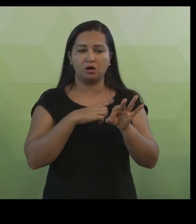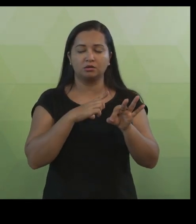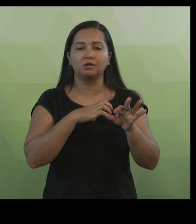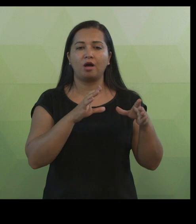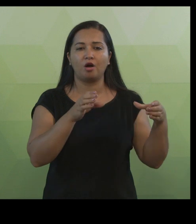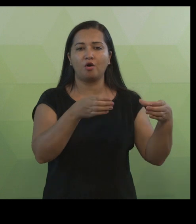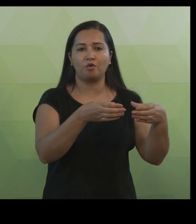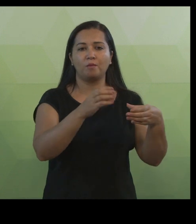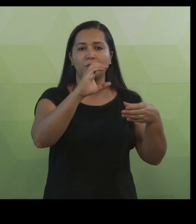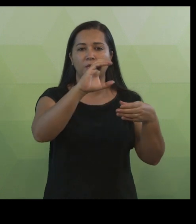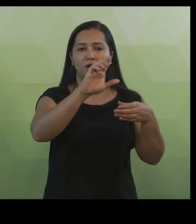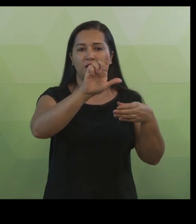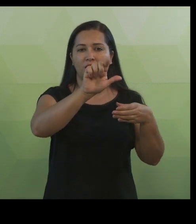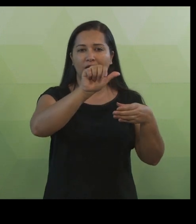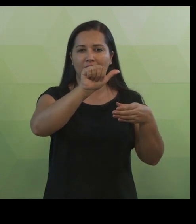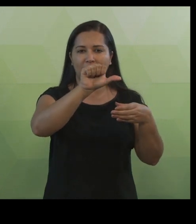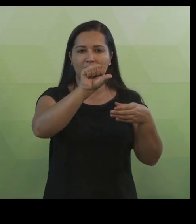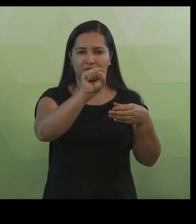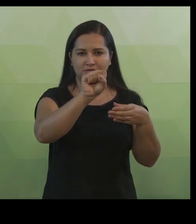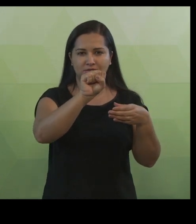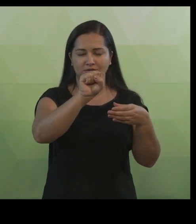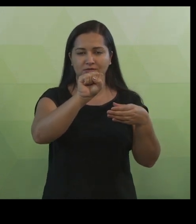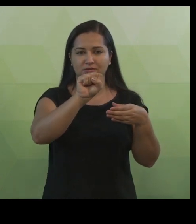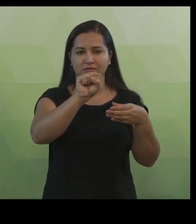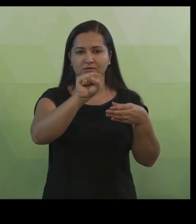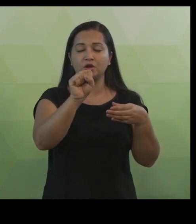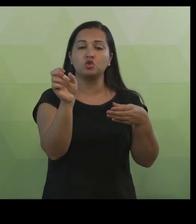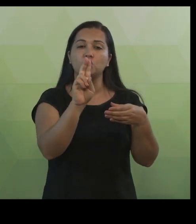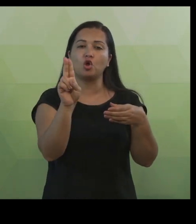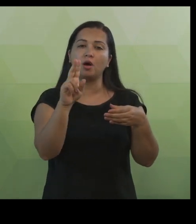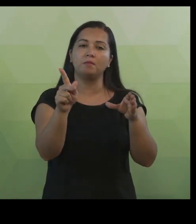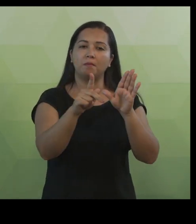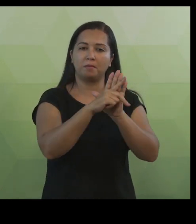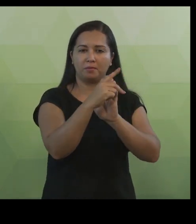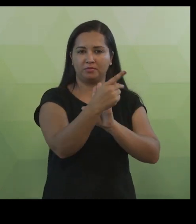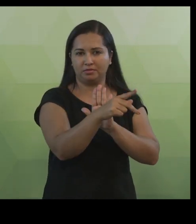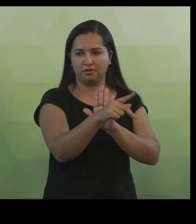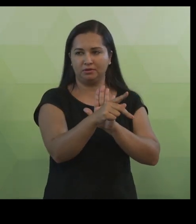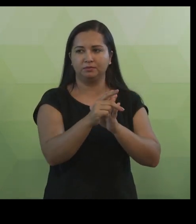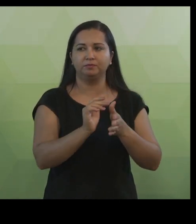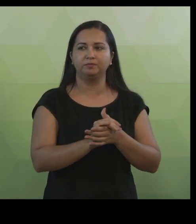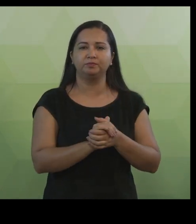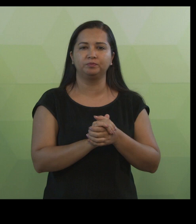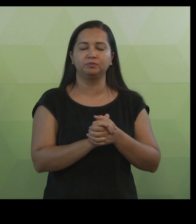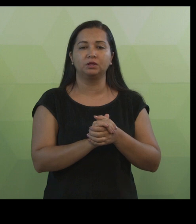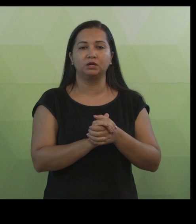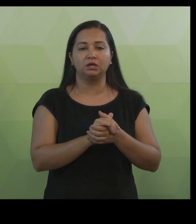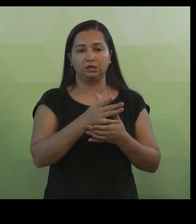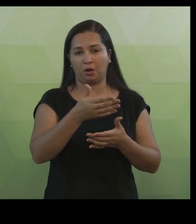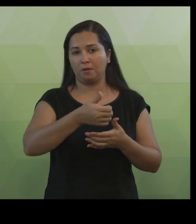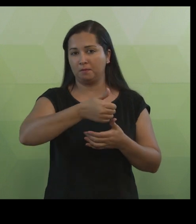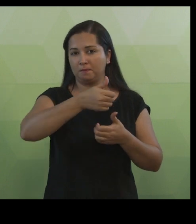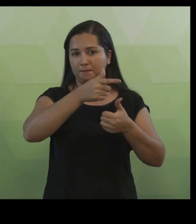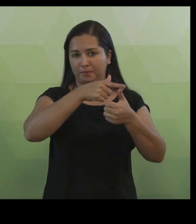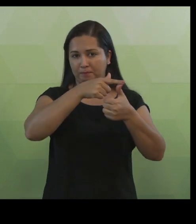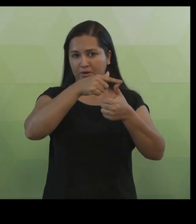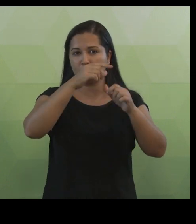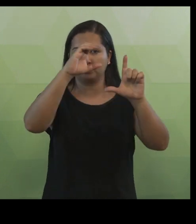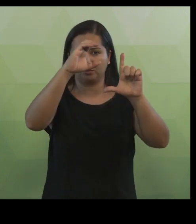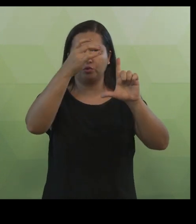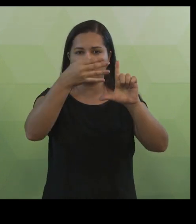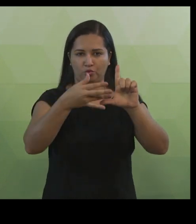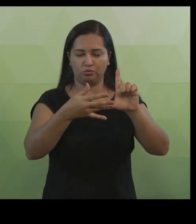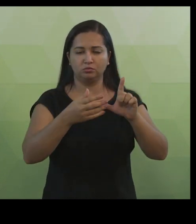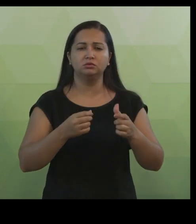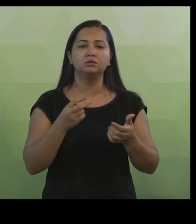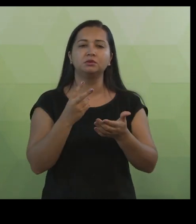class, que podemos verificar aqui, seguida do nome da classe, no caso aqui, primeiro o código. Por